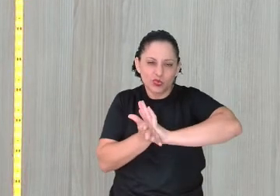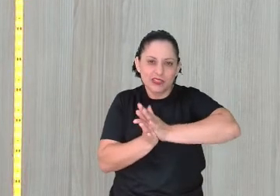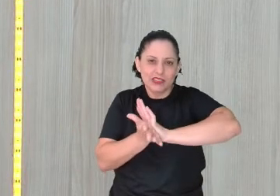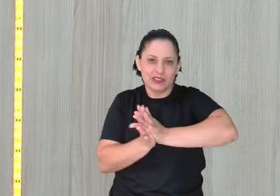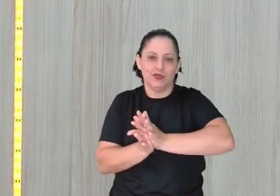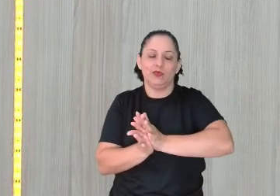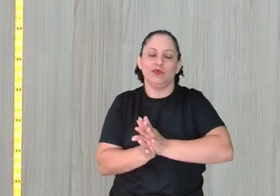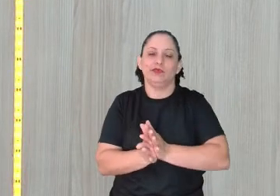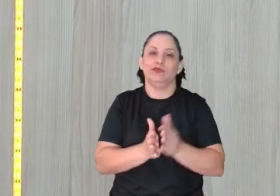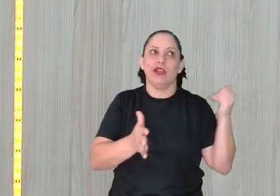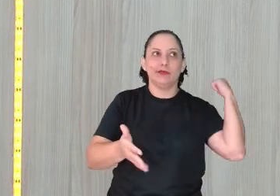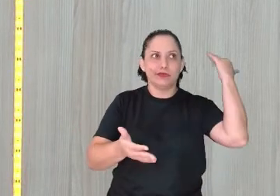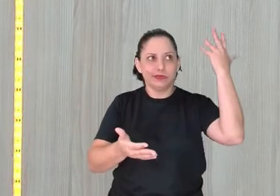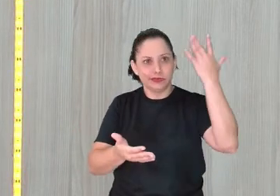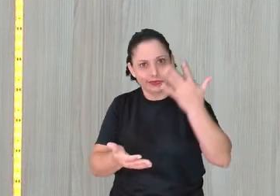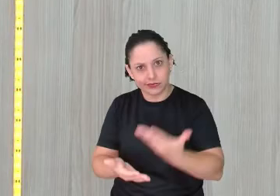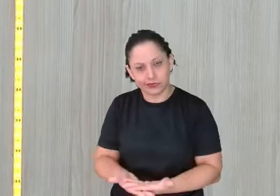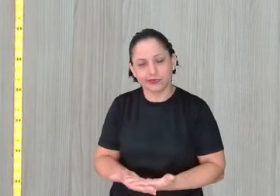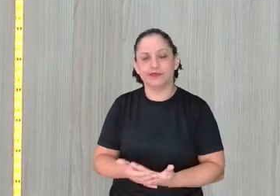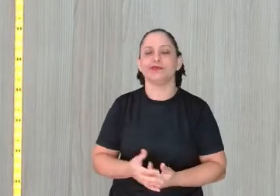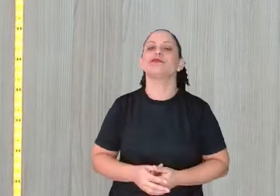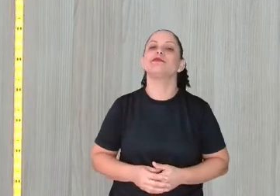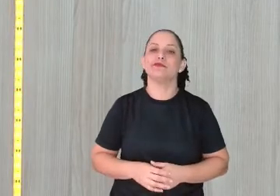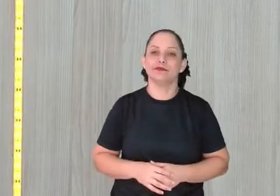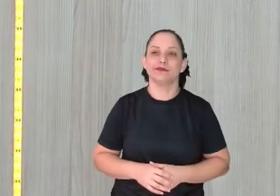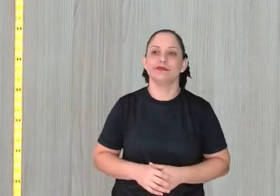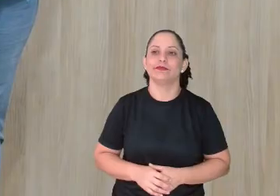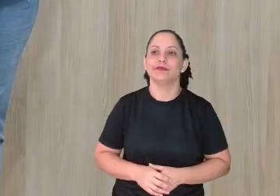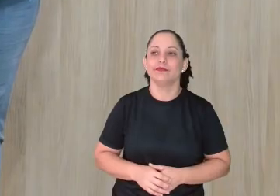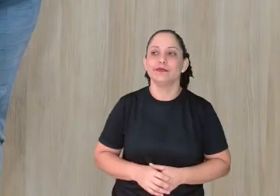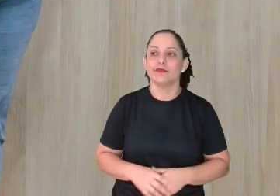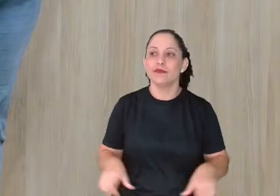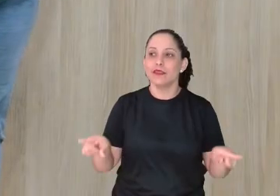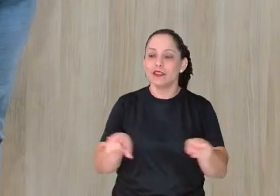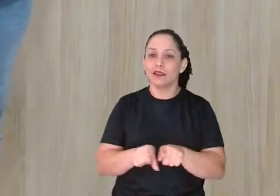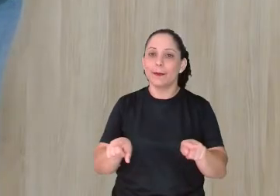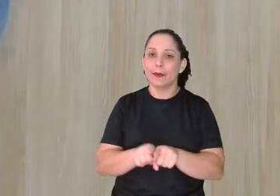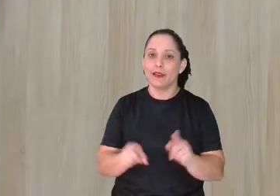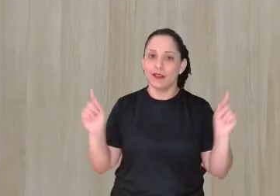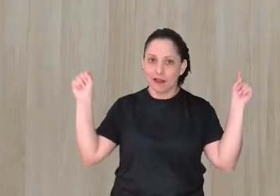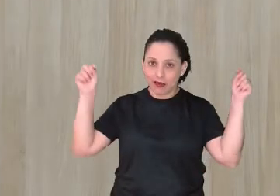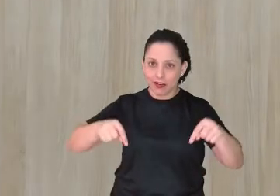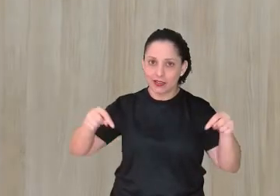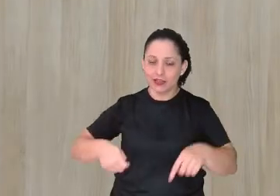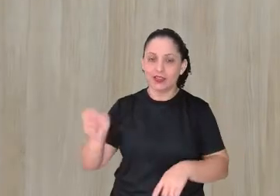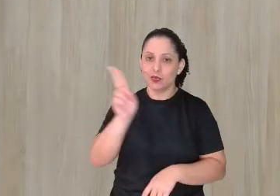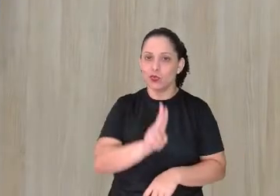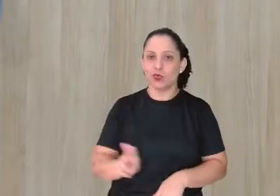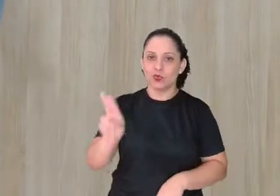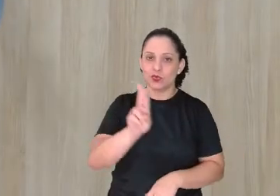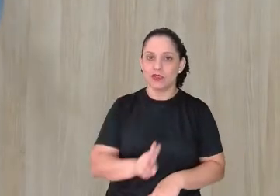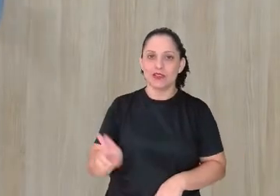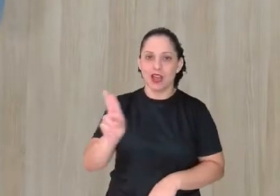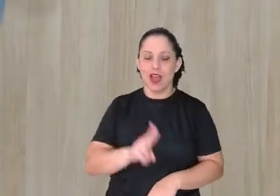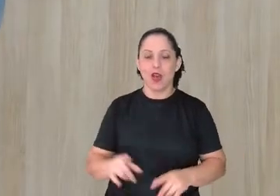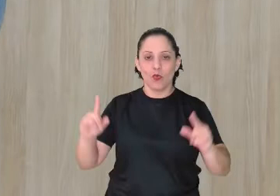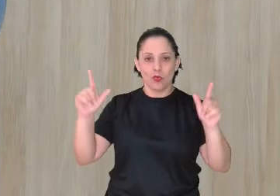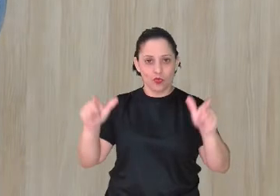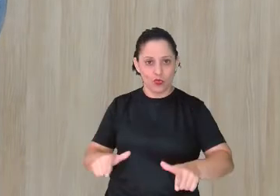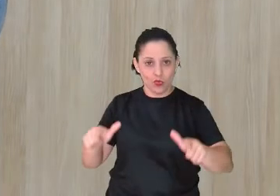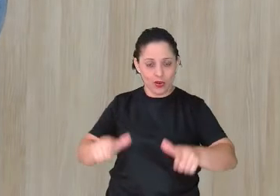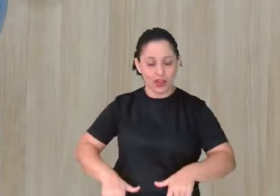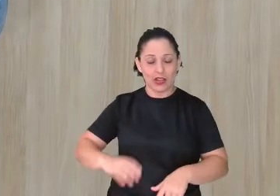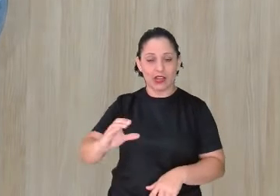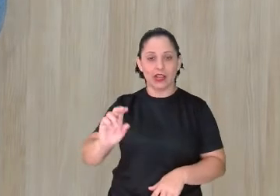vem fazendo, né, no planeta. E a gente utiliza aqui o Chico Mendes, né, como um